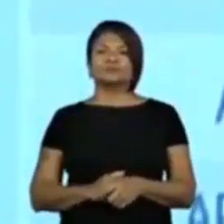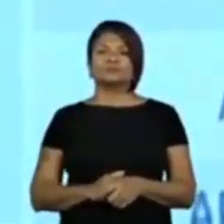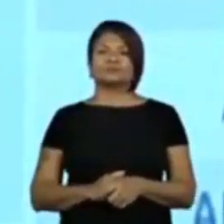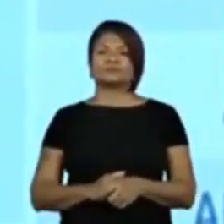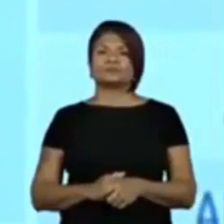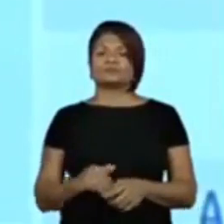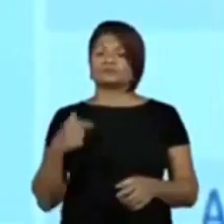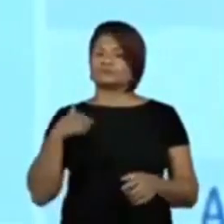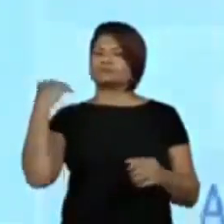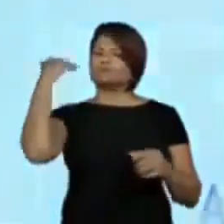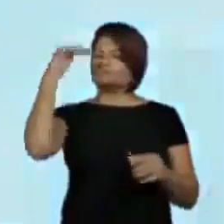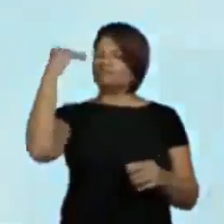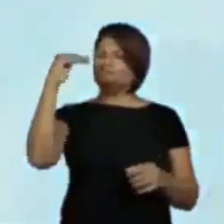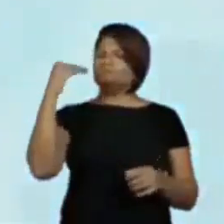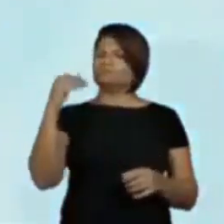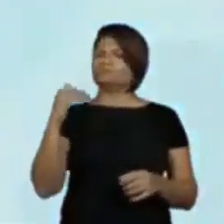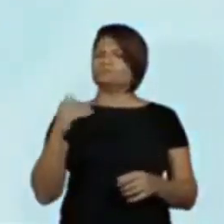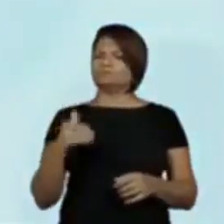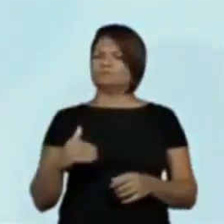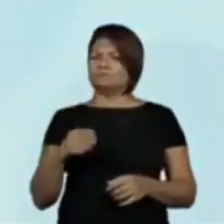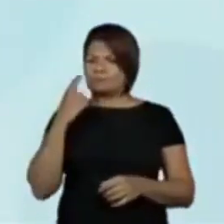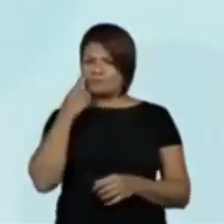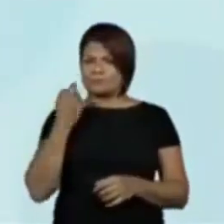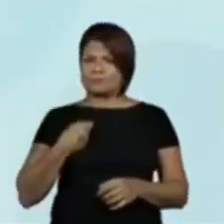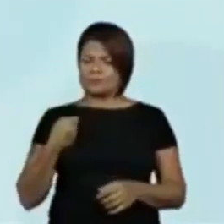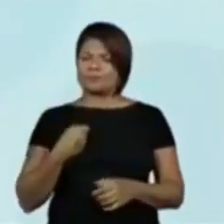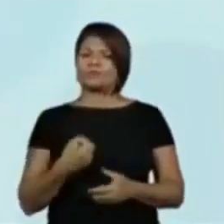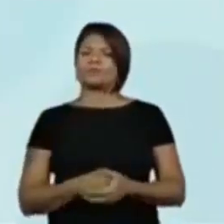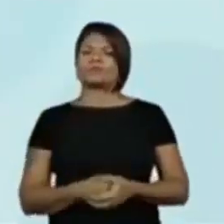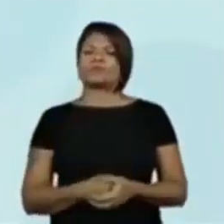Vou colocando os números que aparecerem ali.